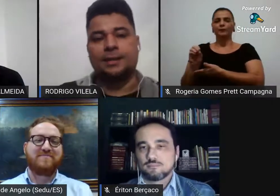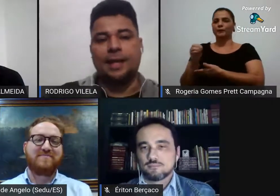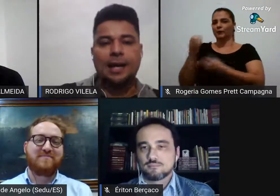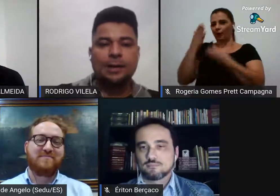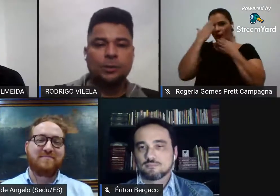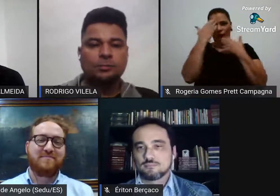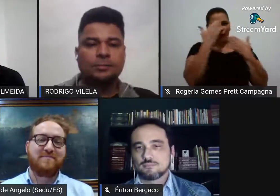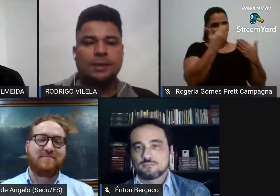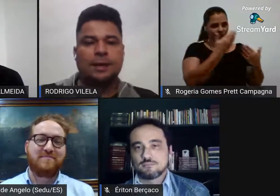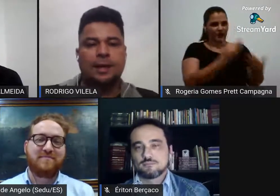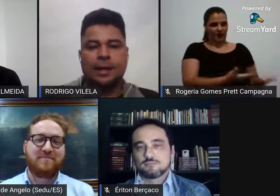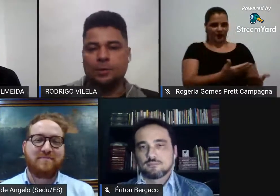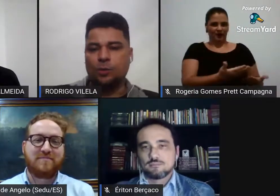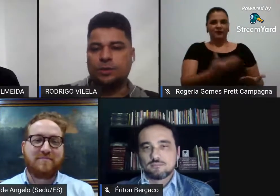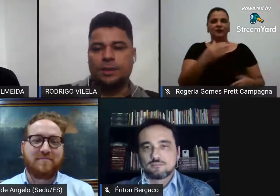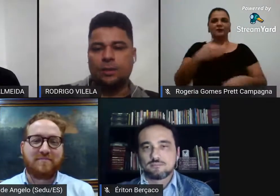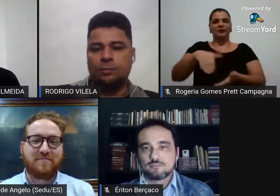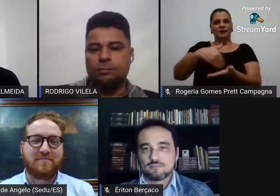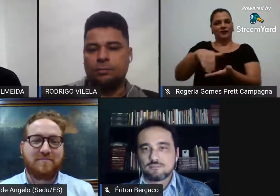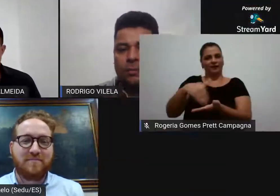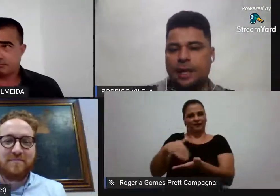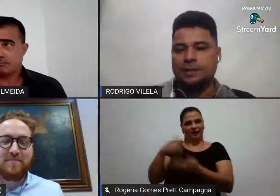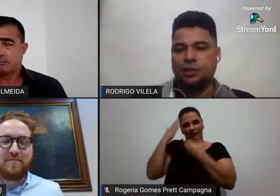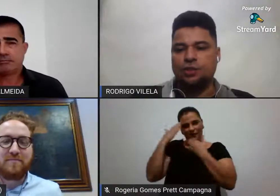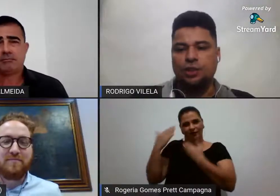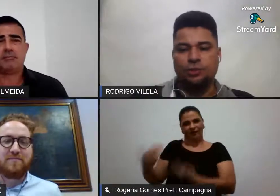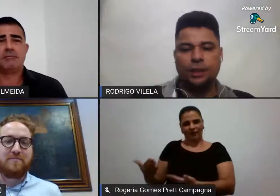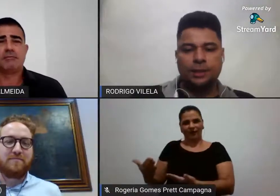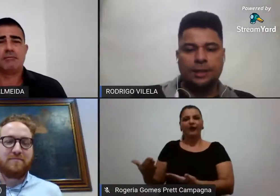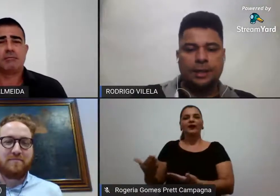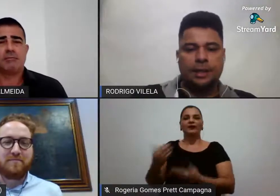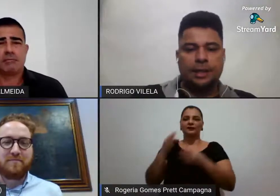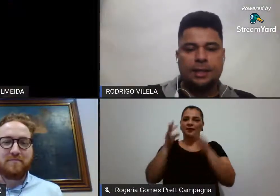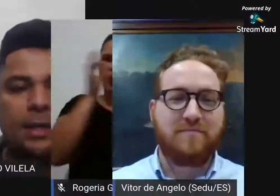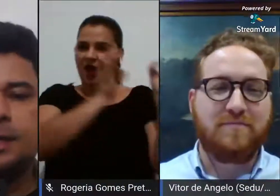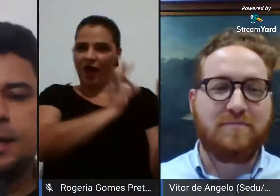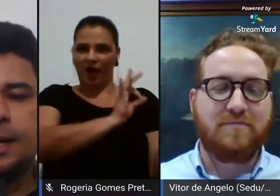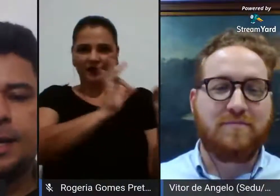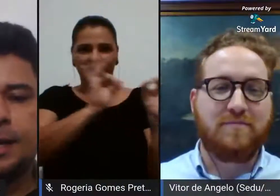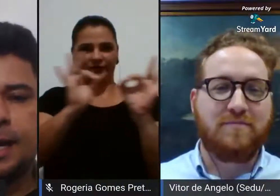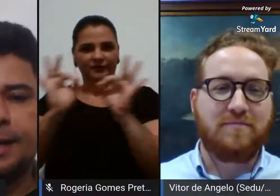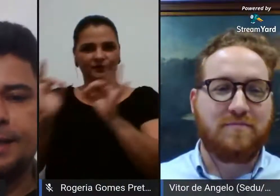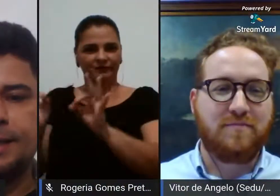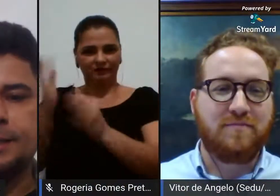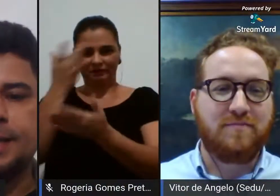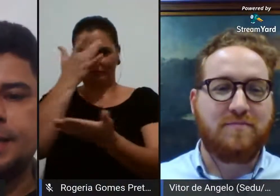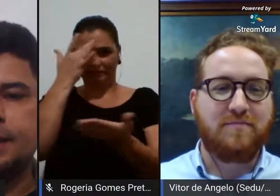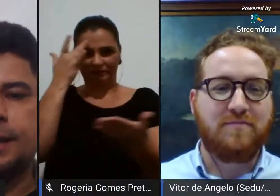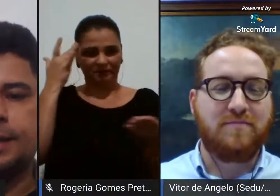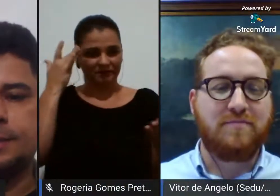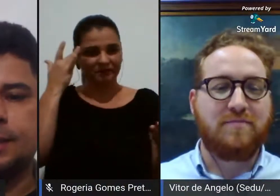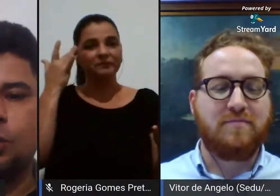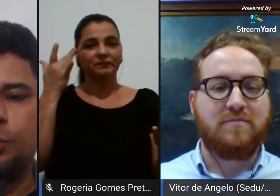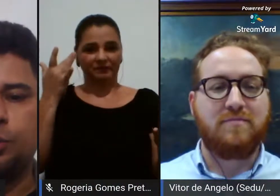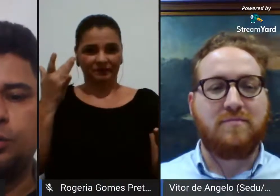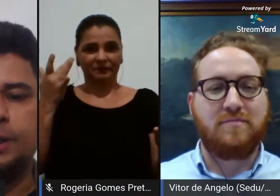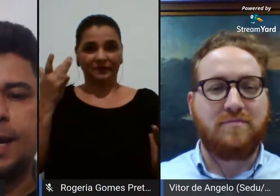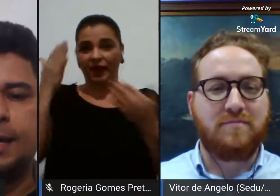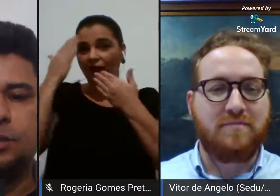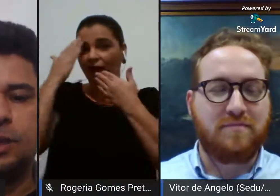Obrigado, secretário, a todos que estão assistindo, né? E aí, agradecer